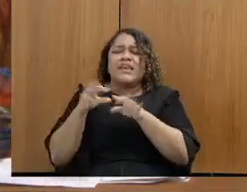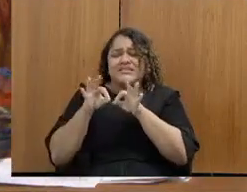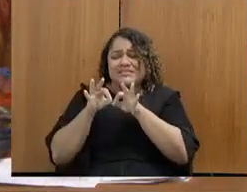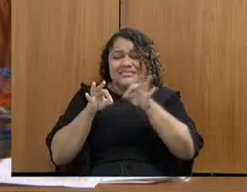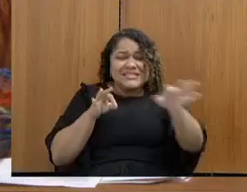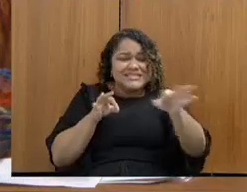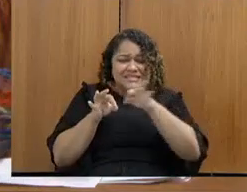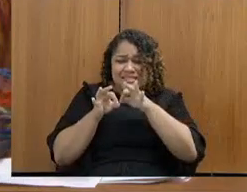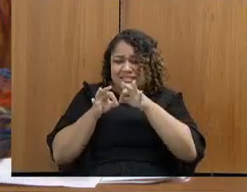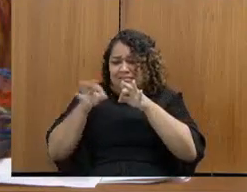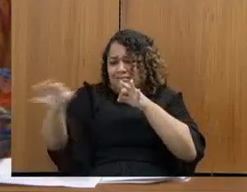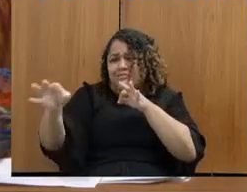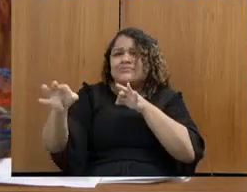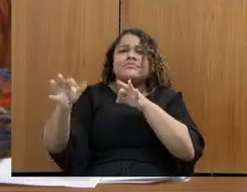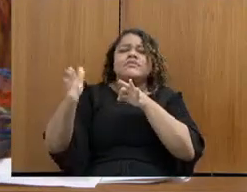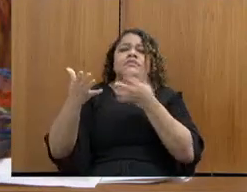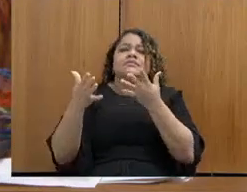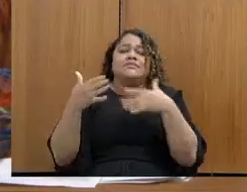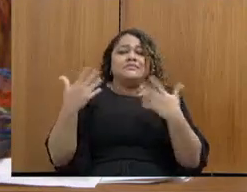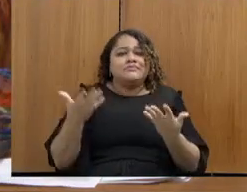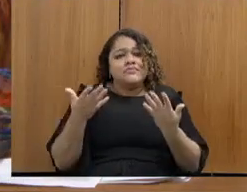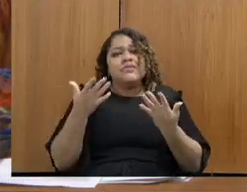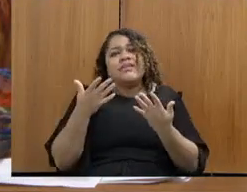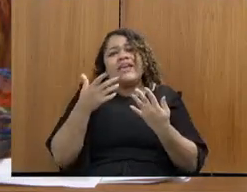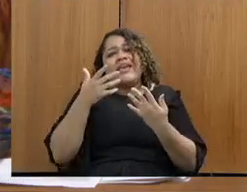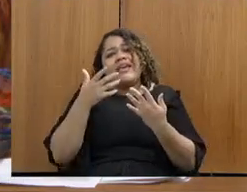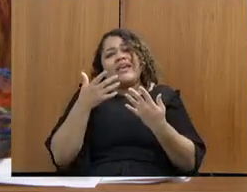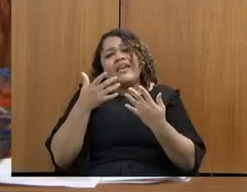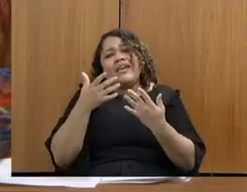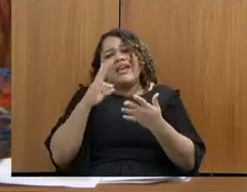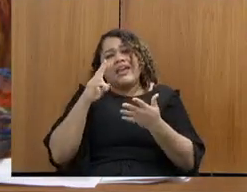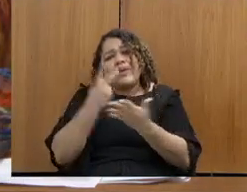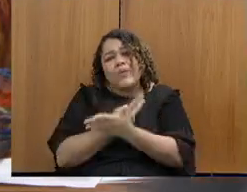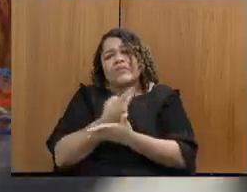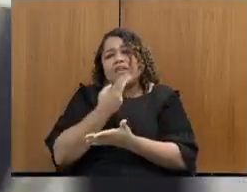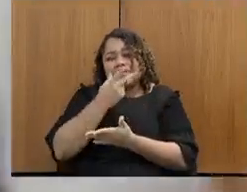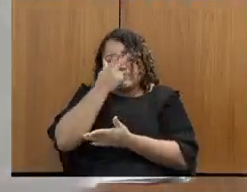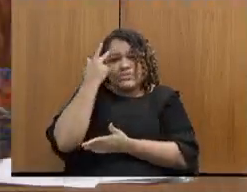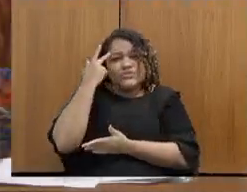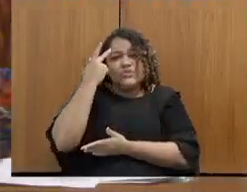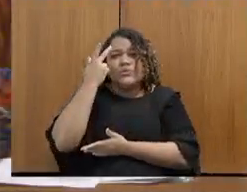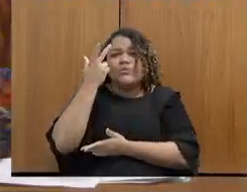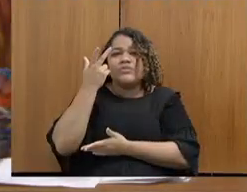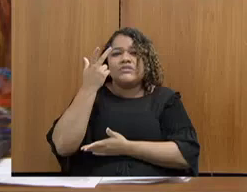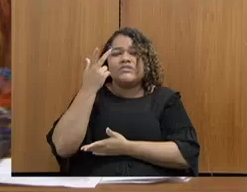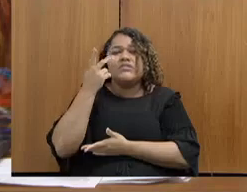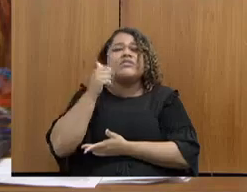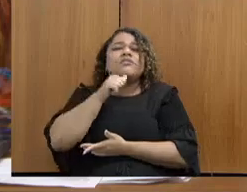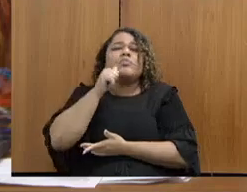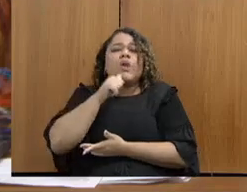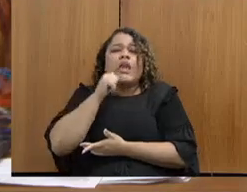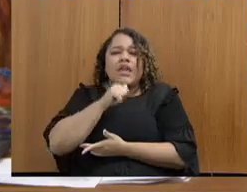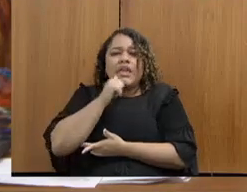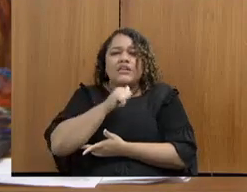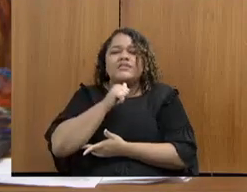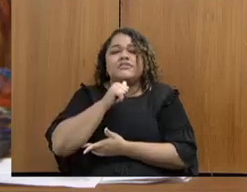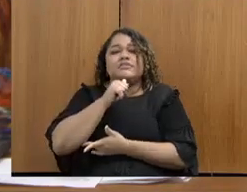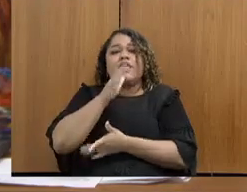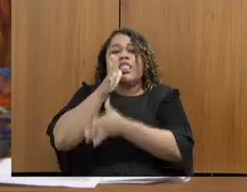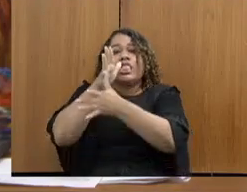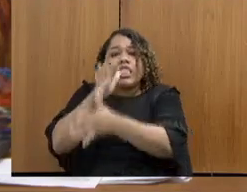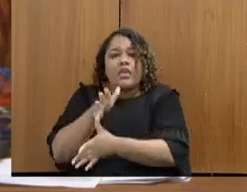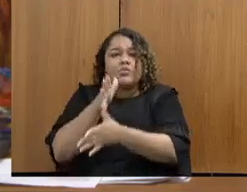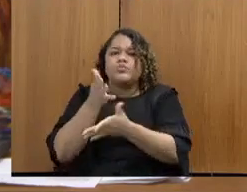todas essas complicações acabam aí gerando um desistimos muitas vezes para que essas mulheres possam levar essas denúncias